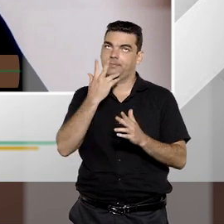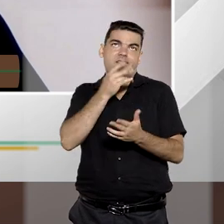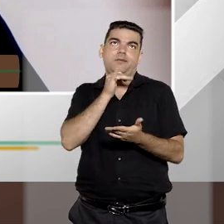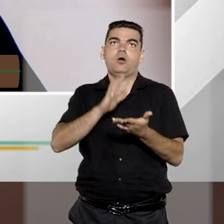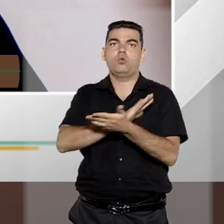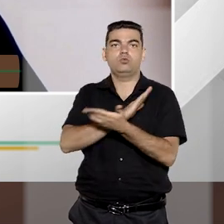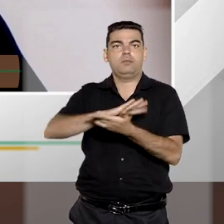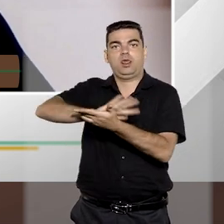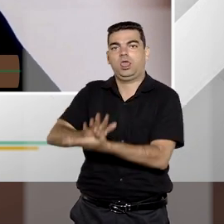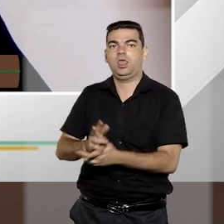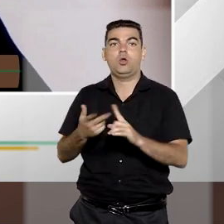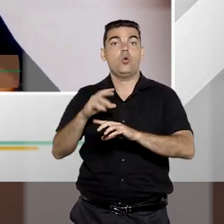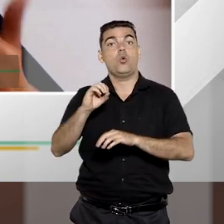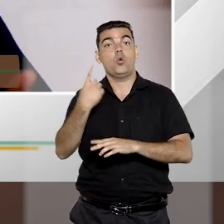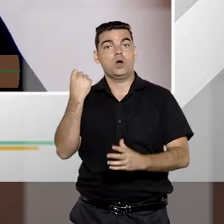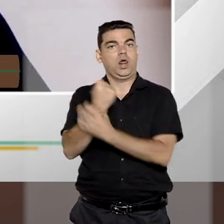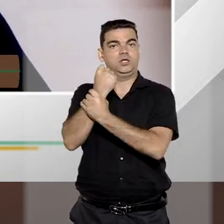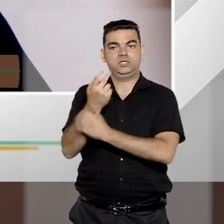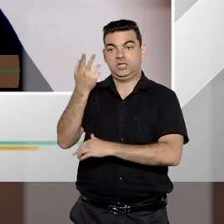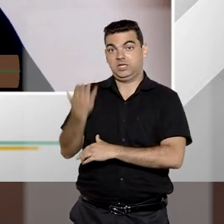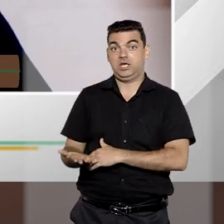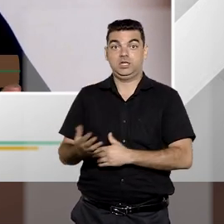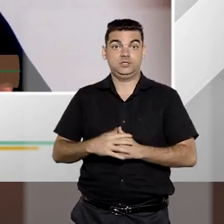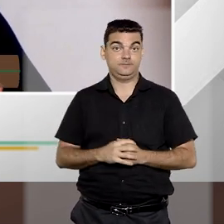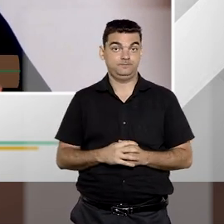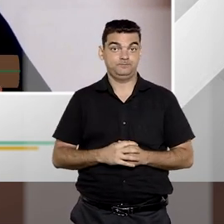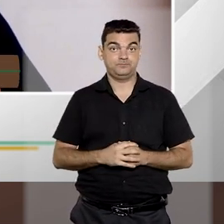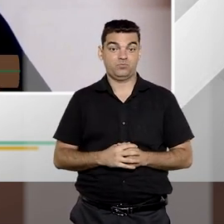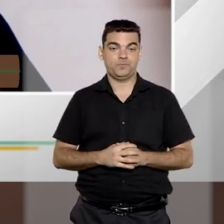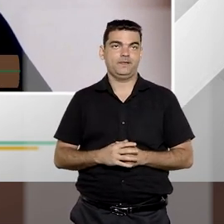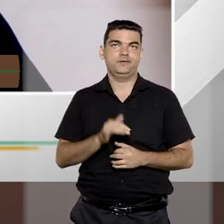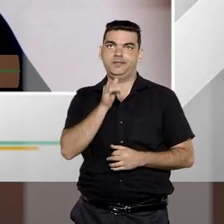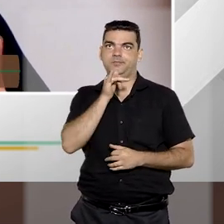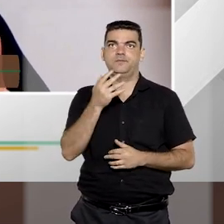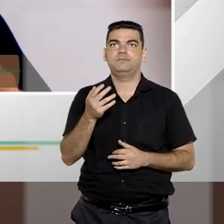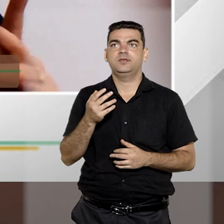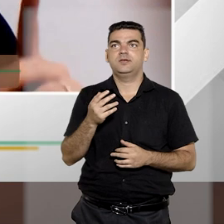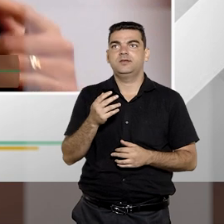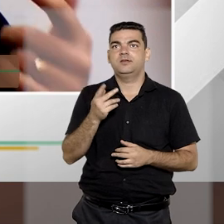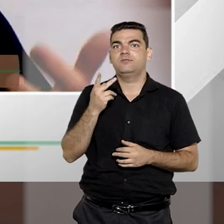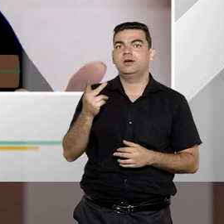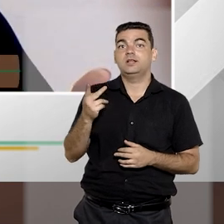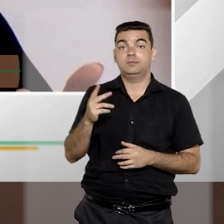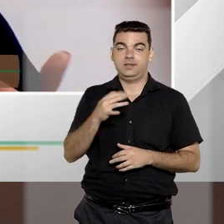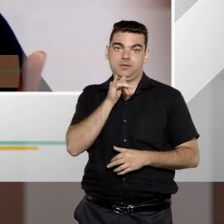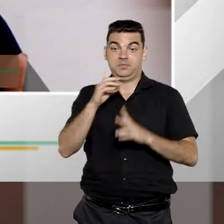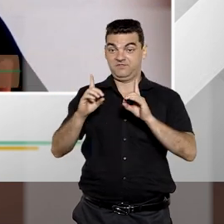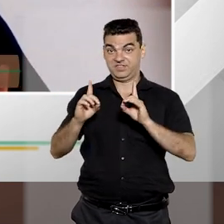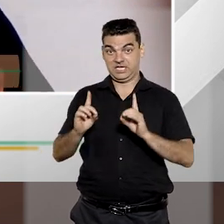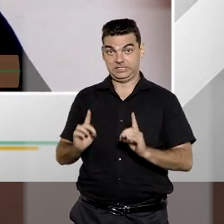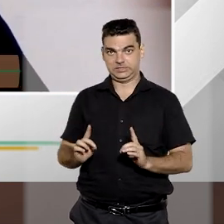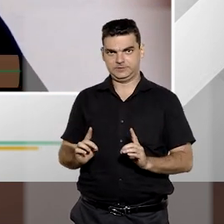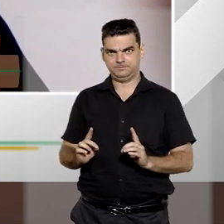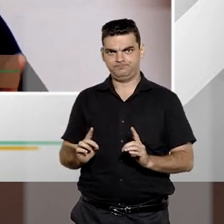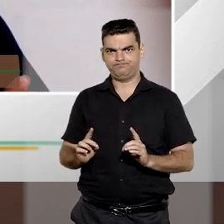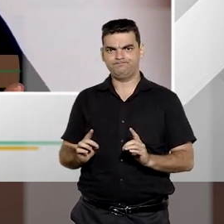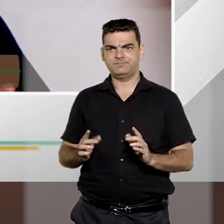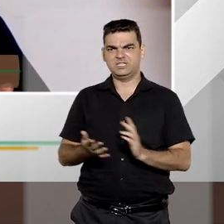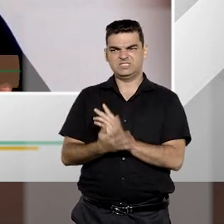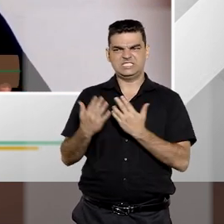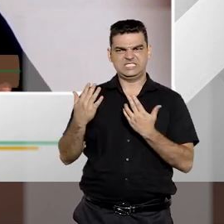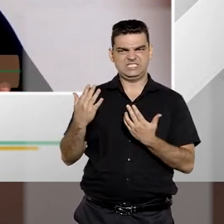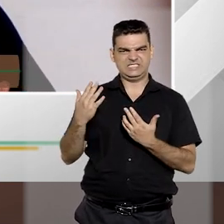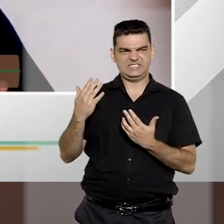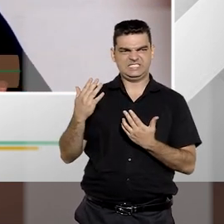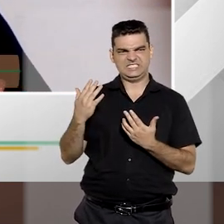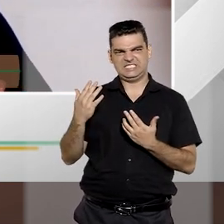garantias de direitos ou não. Então, quando a gente fala muitas vezes deficiente, acaba dando uma